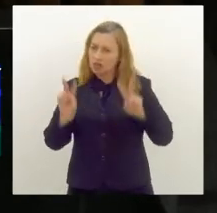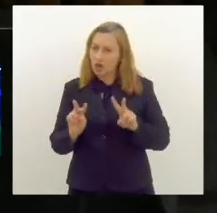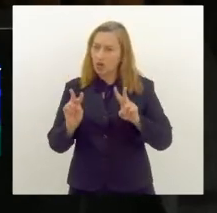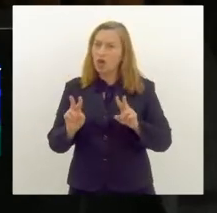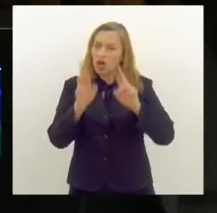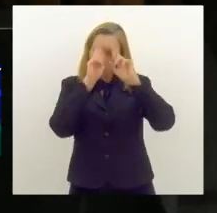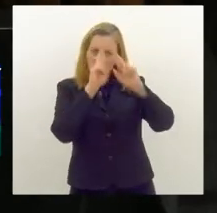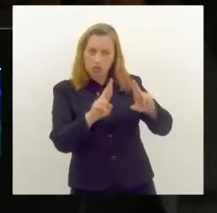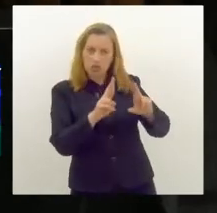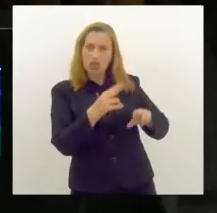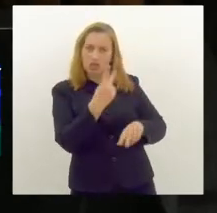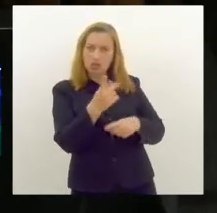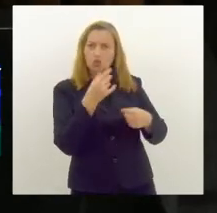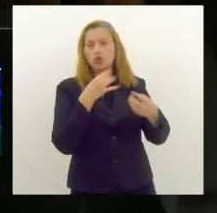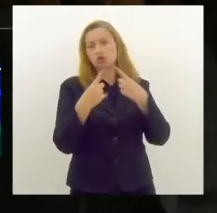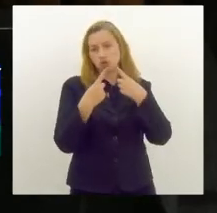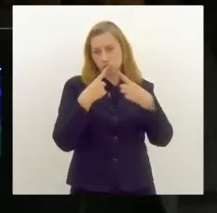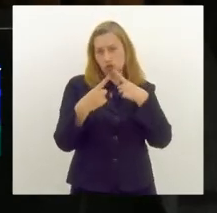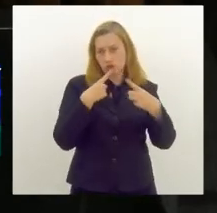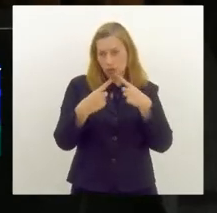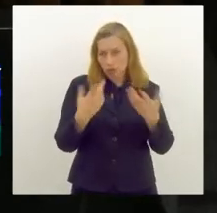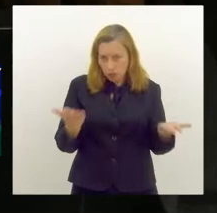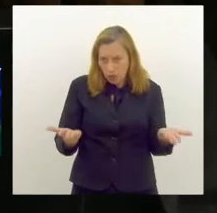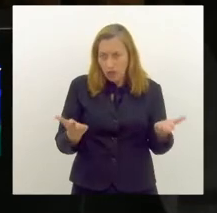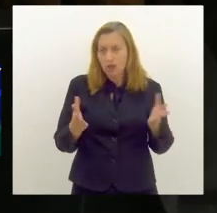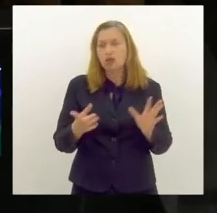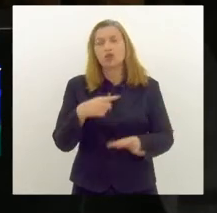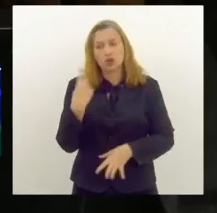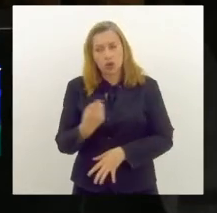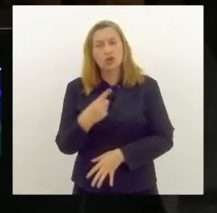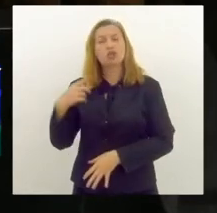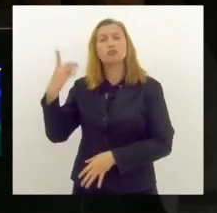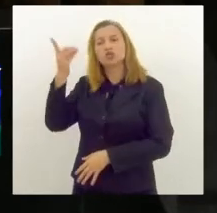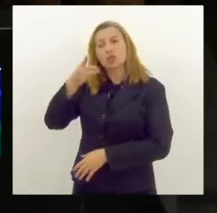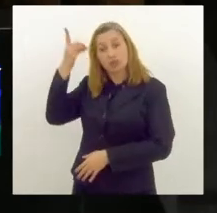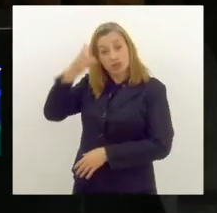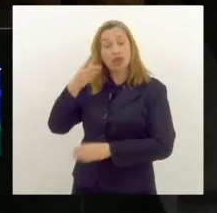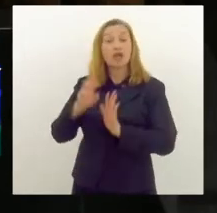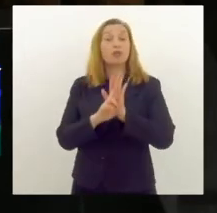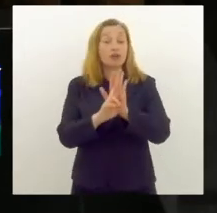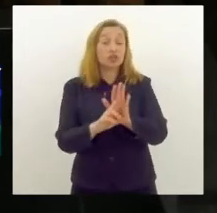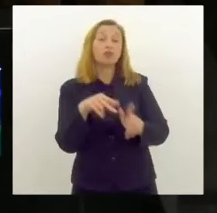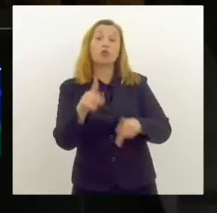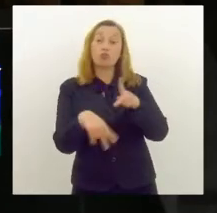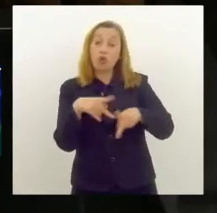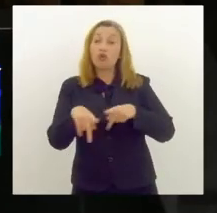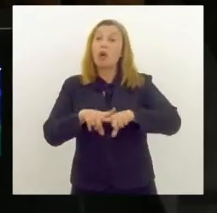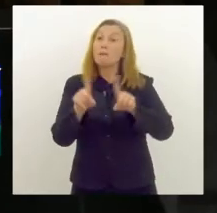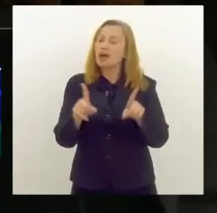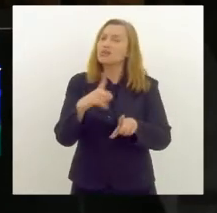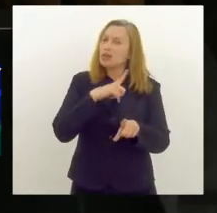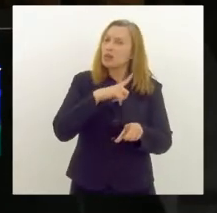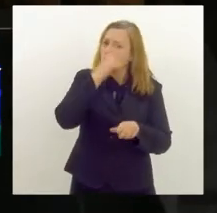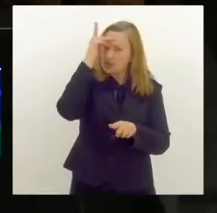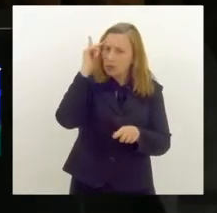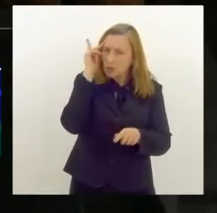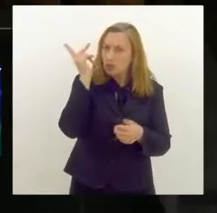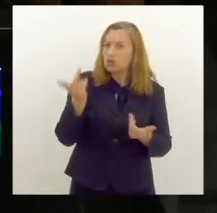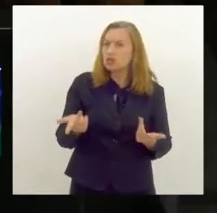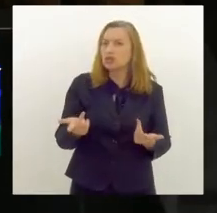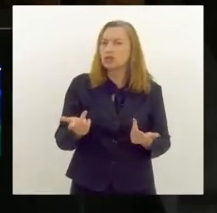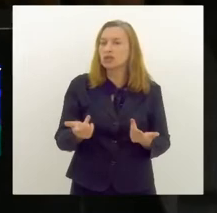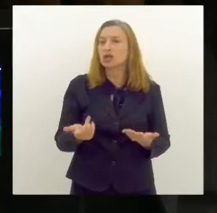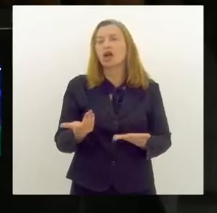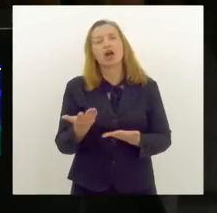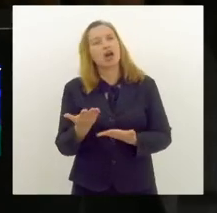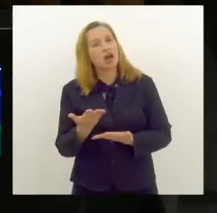claro, a sua discussão, porque para isso nós somos deputados, nós representamos o povo, mas tem gente,